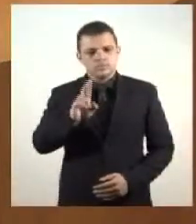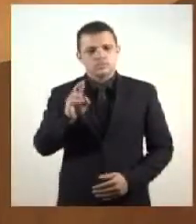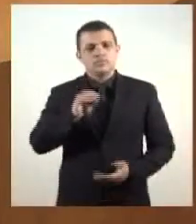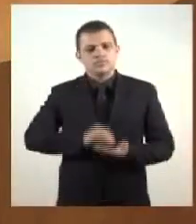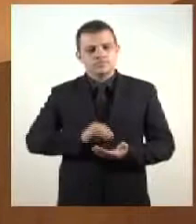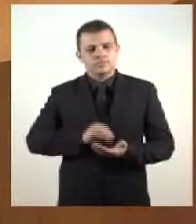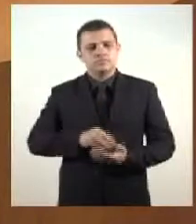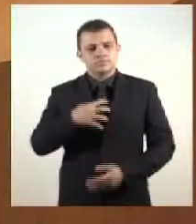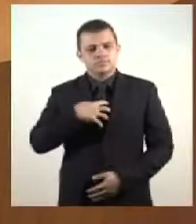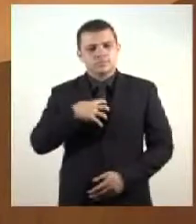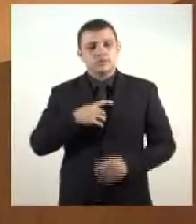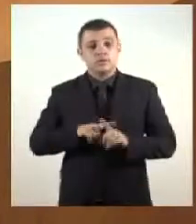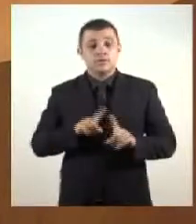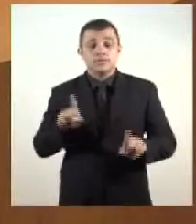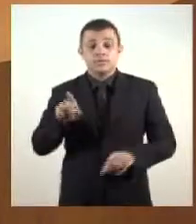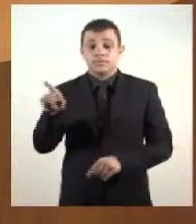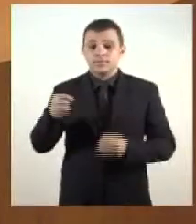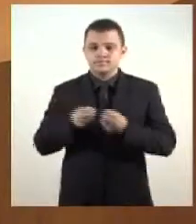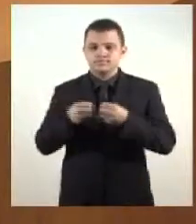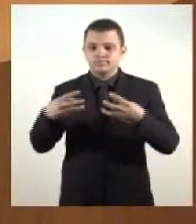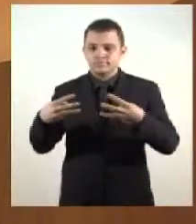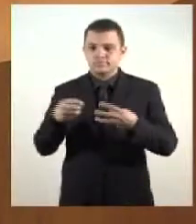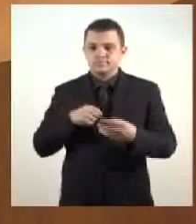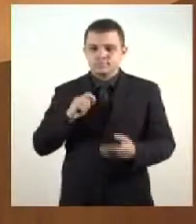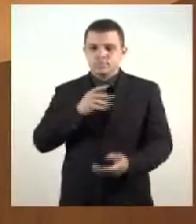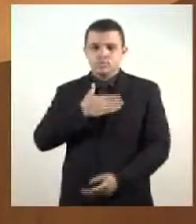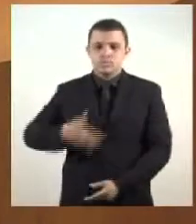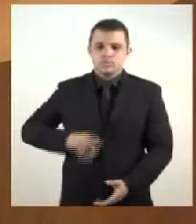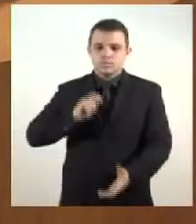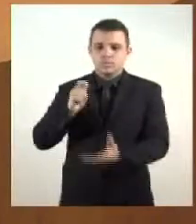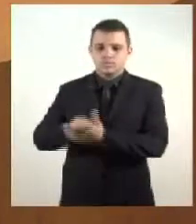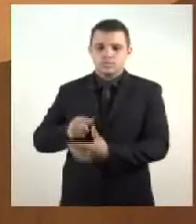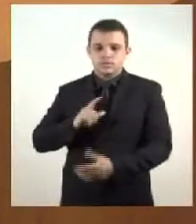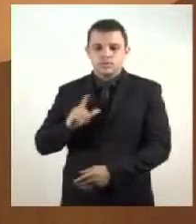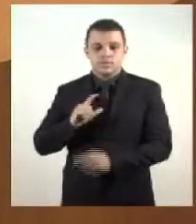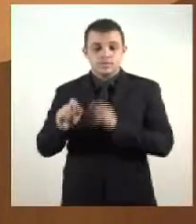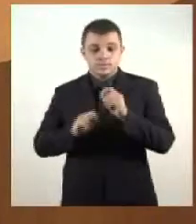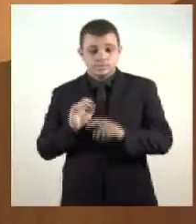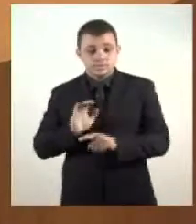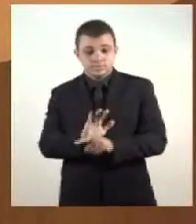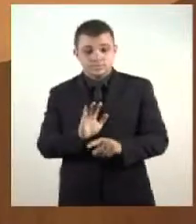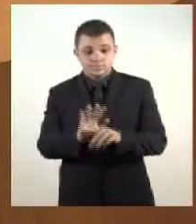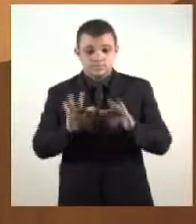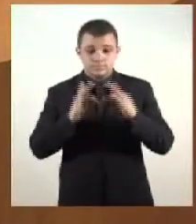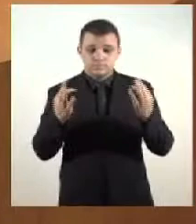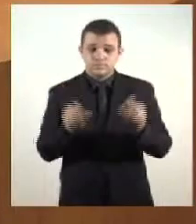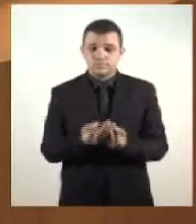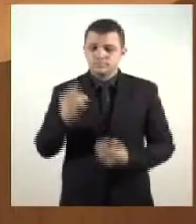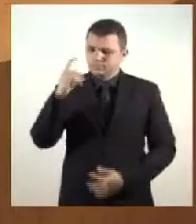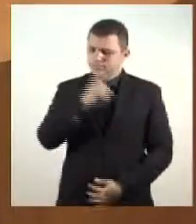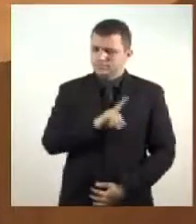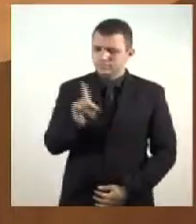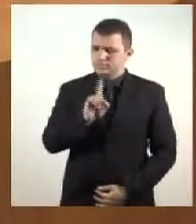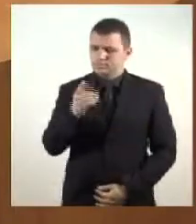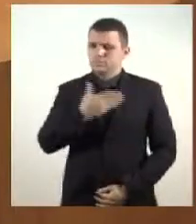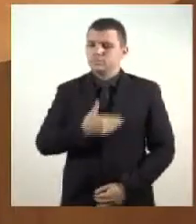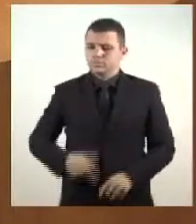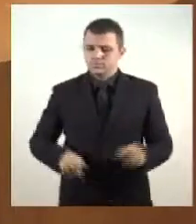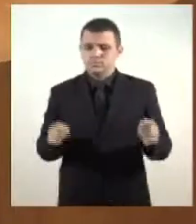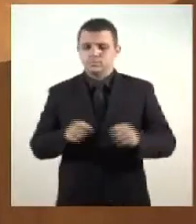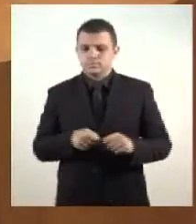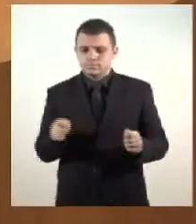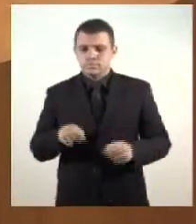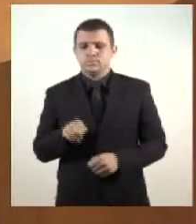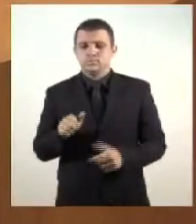para a grandiosidade que era esse programa. E mais, fez de tal forma